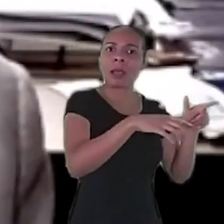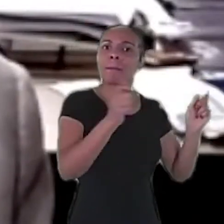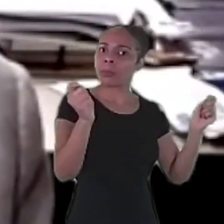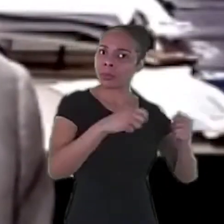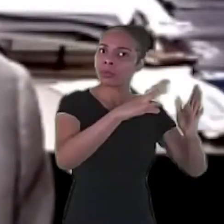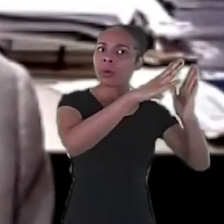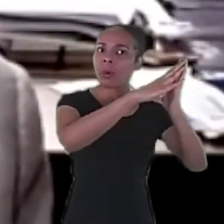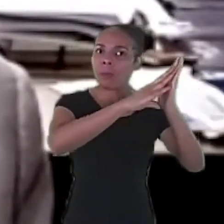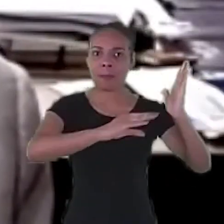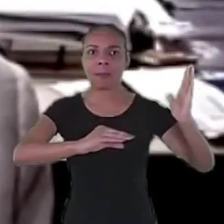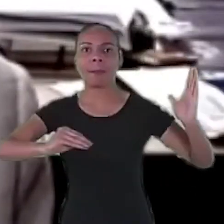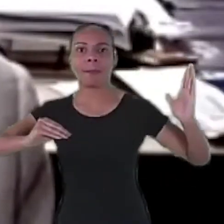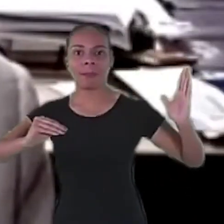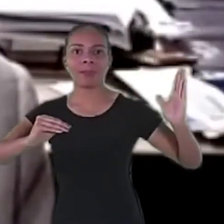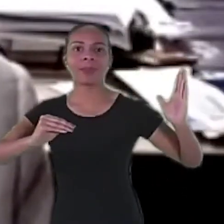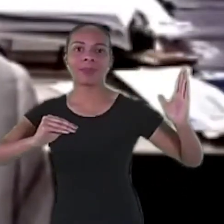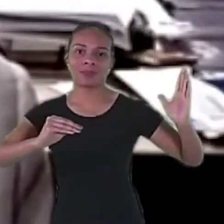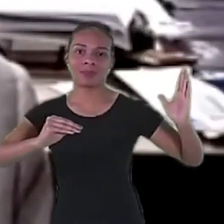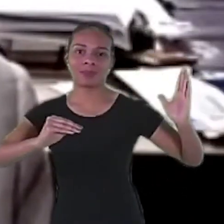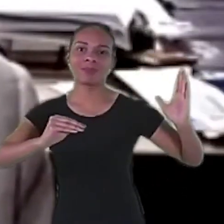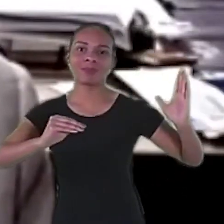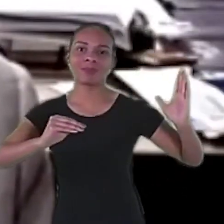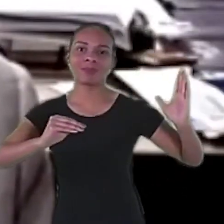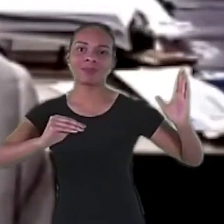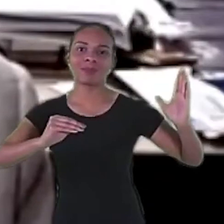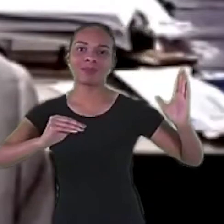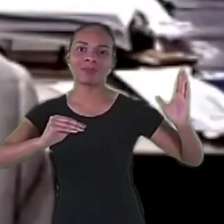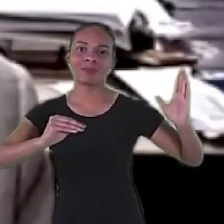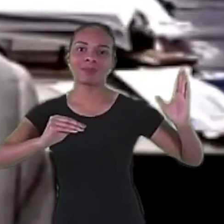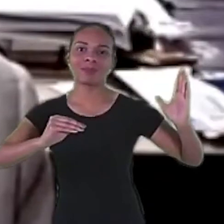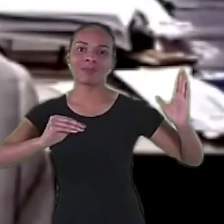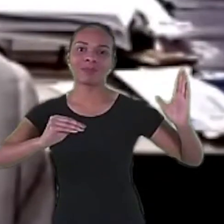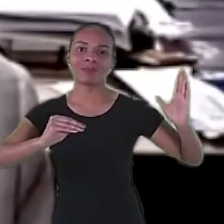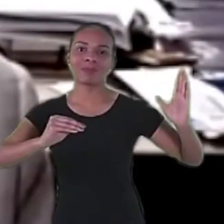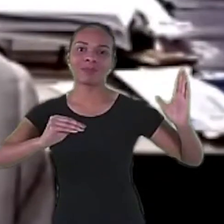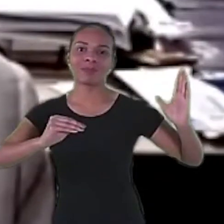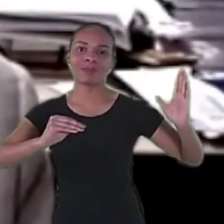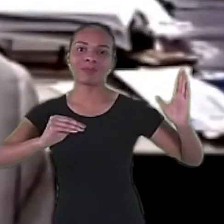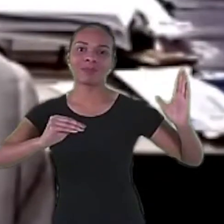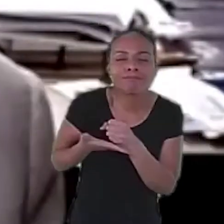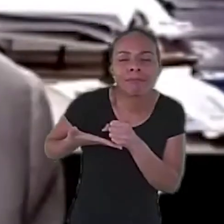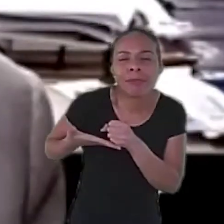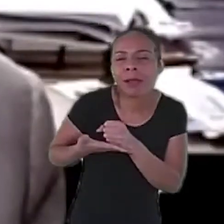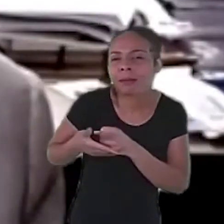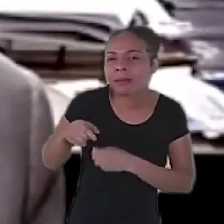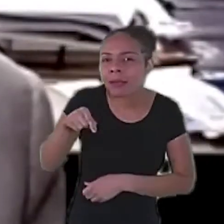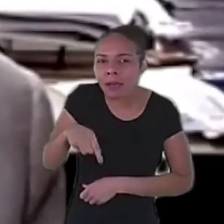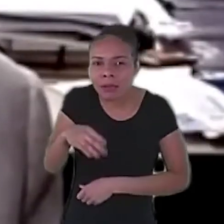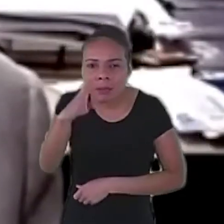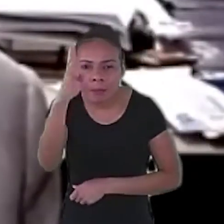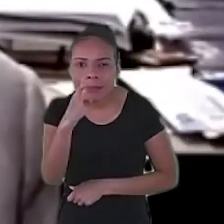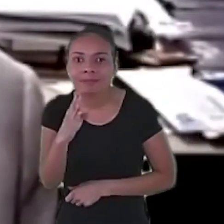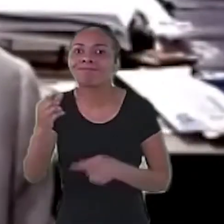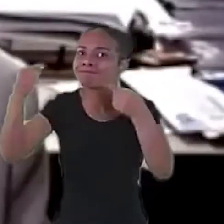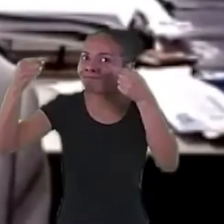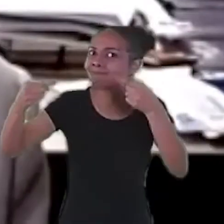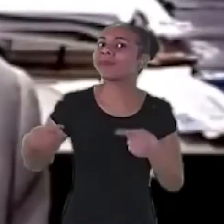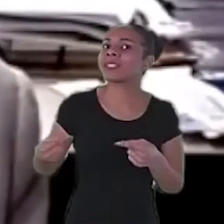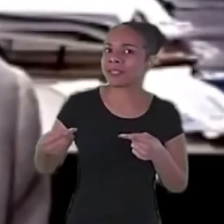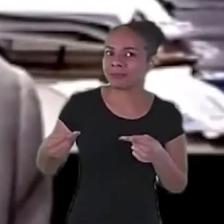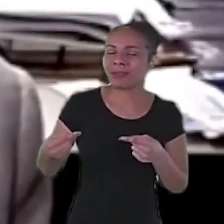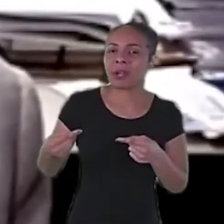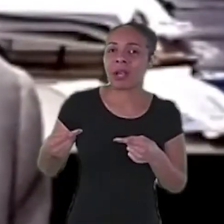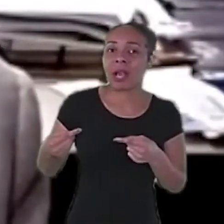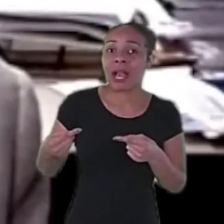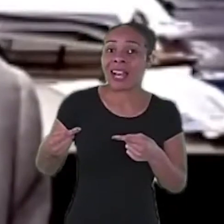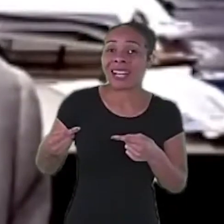obrigatória, gratuita, escola básica. A educação básica no Brasil é um dos maiores desafios. Não existe na história da humanidade nenhum país que se